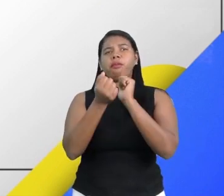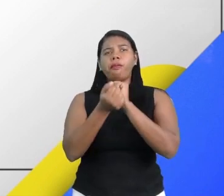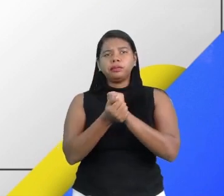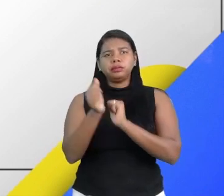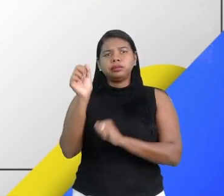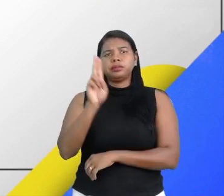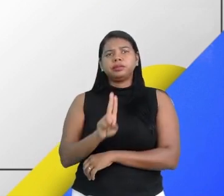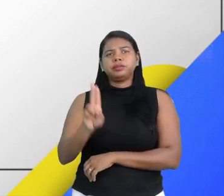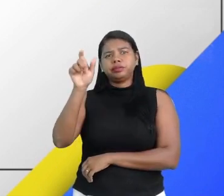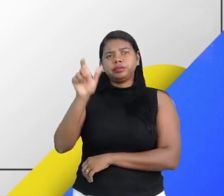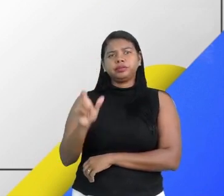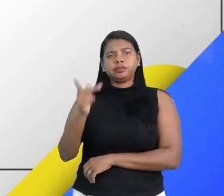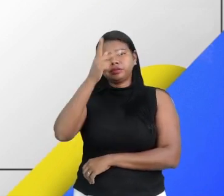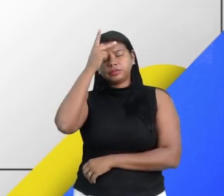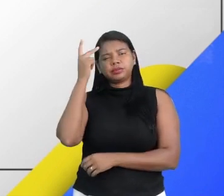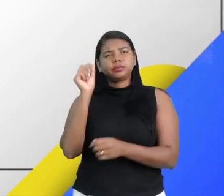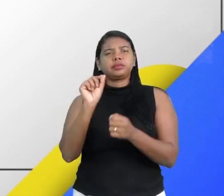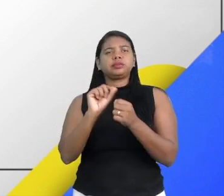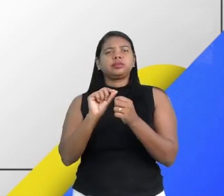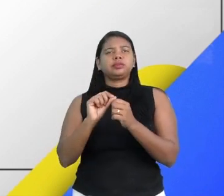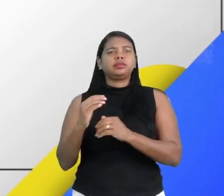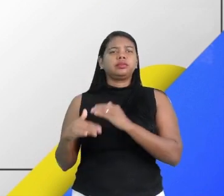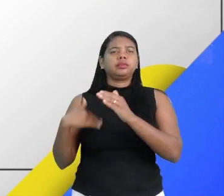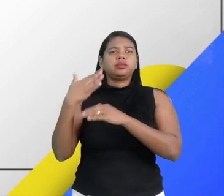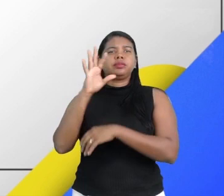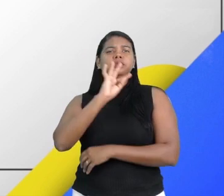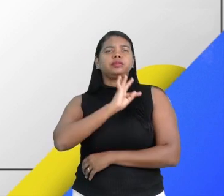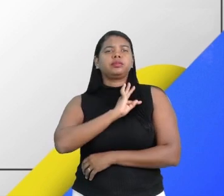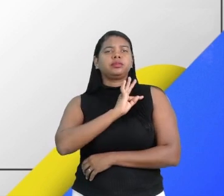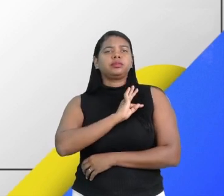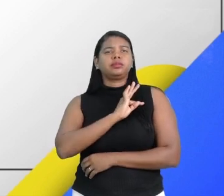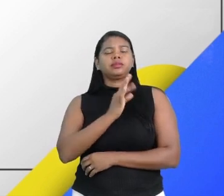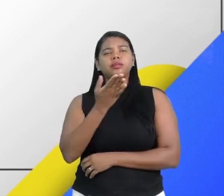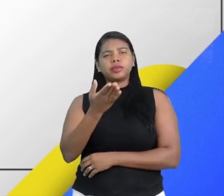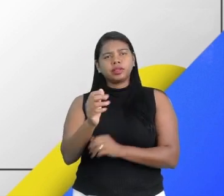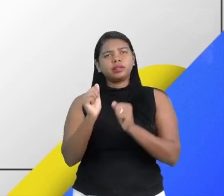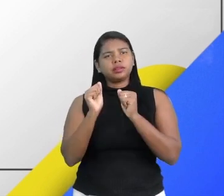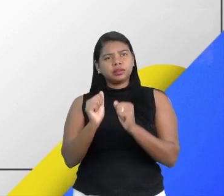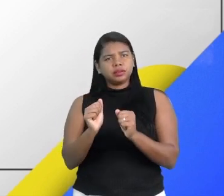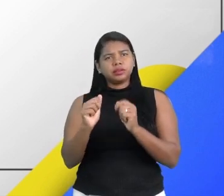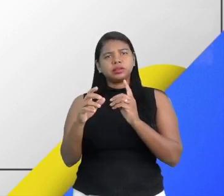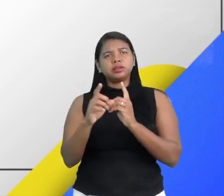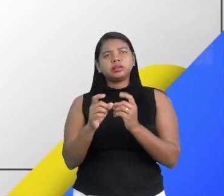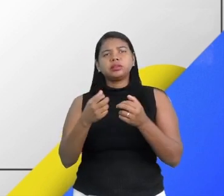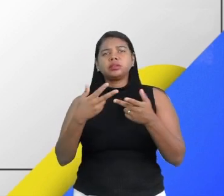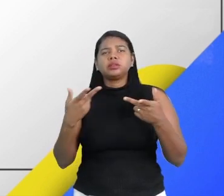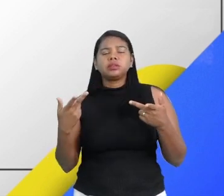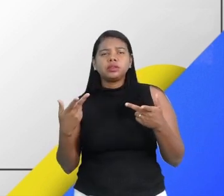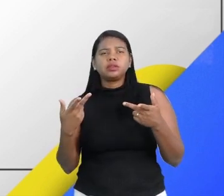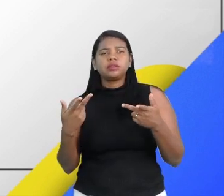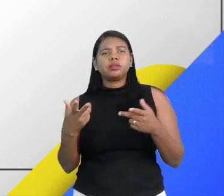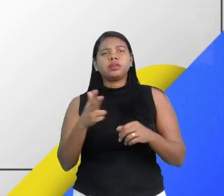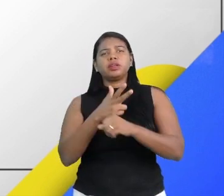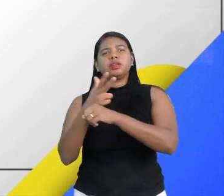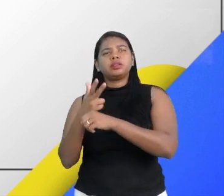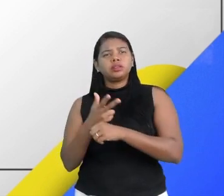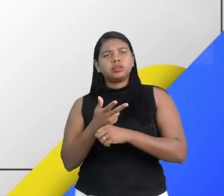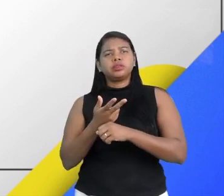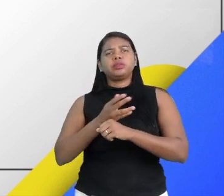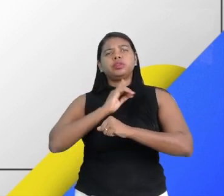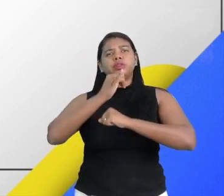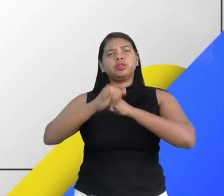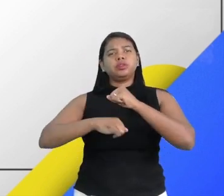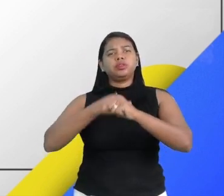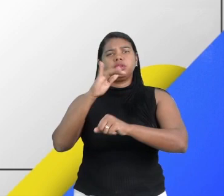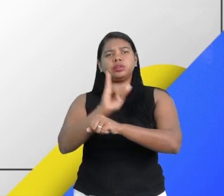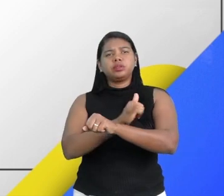usuário em desenvolver essas técnicas. Então, vocês podem encontrar diversos tutoriais na própria internet ou na comunidade do